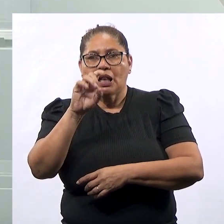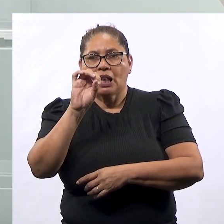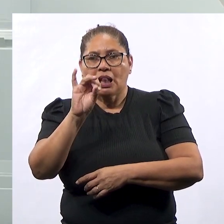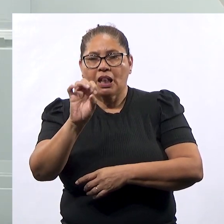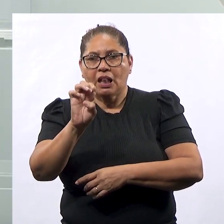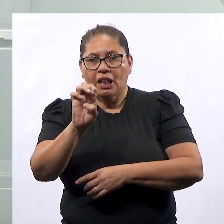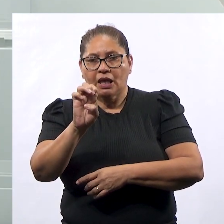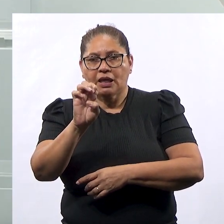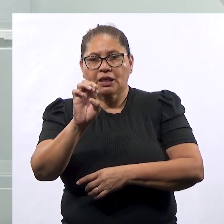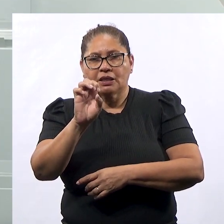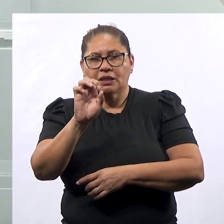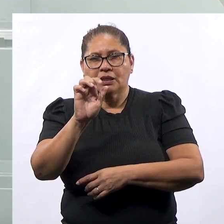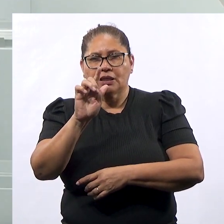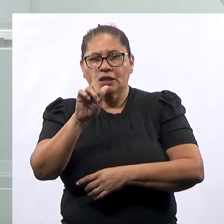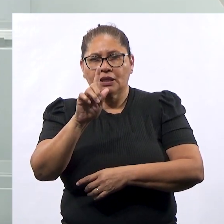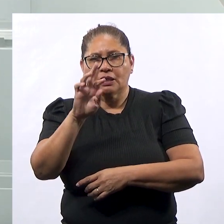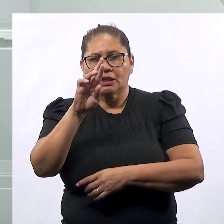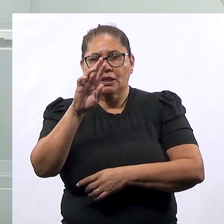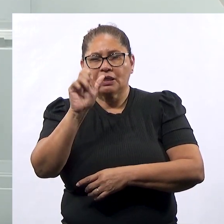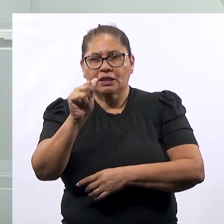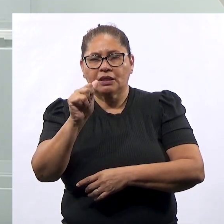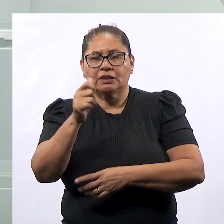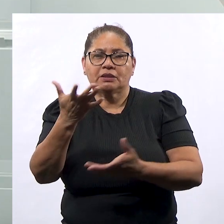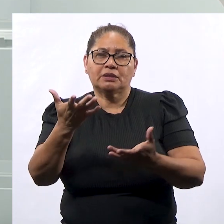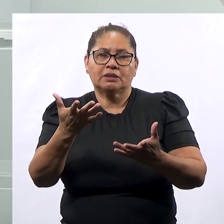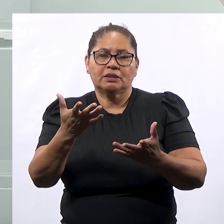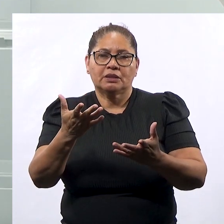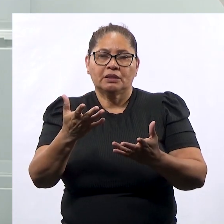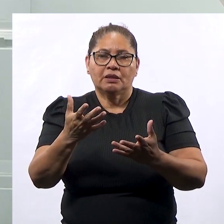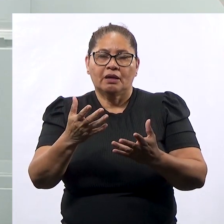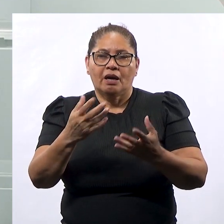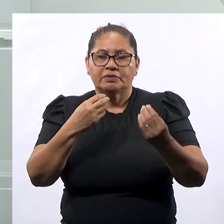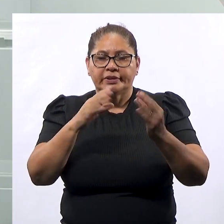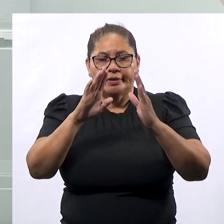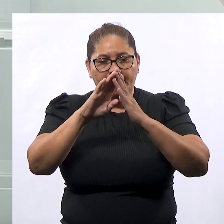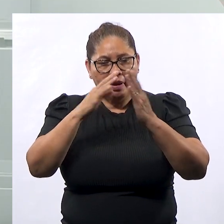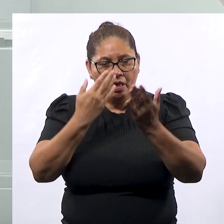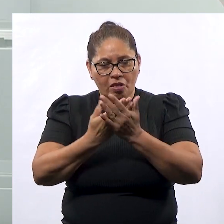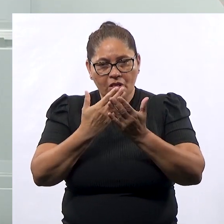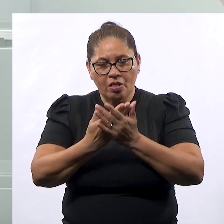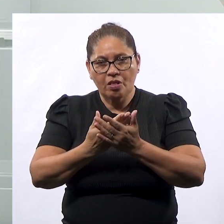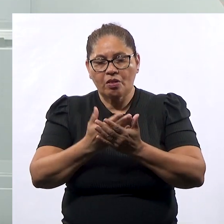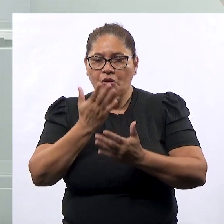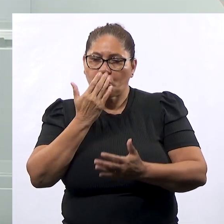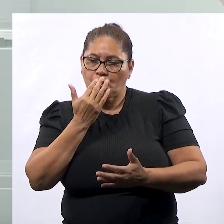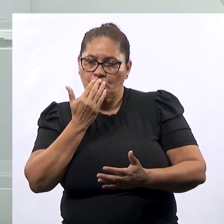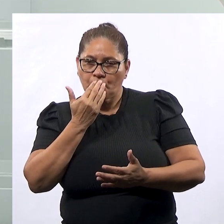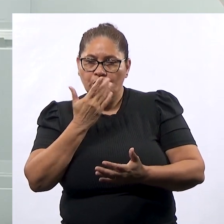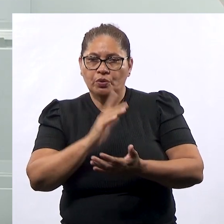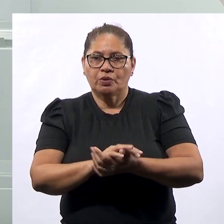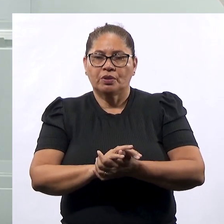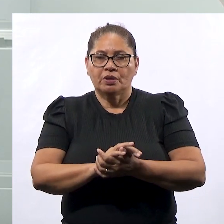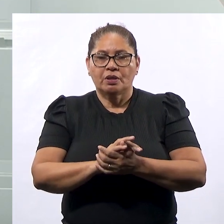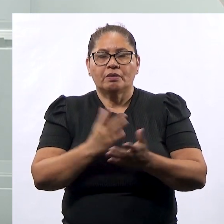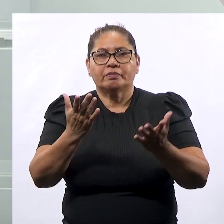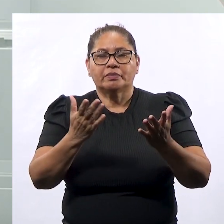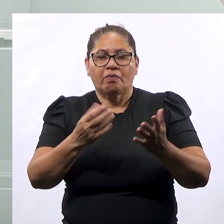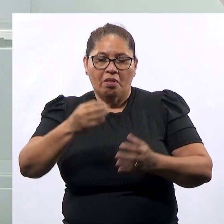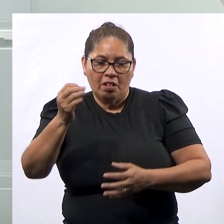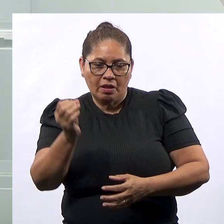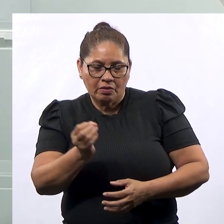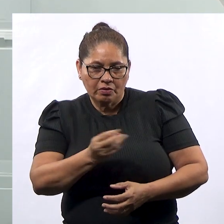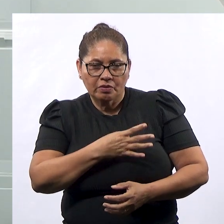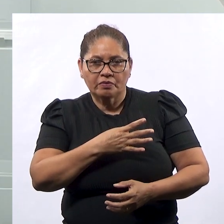ou um manjericão. Depois você leva isso para merenda escolar. E aquela horta continua, então